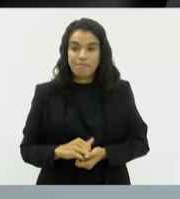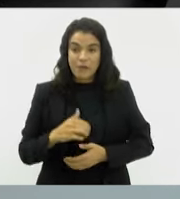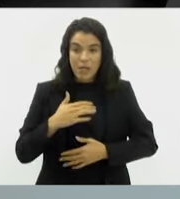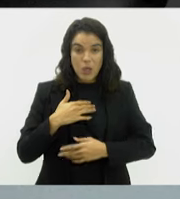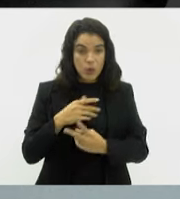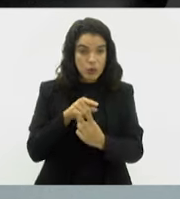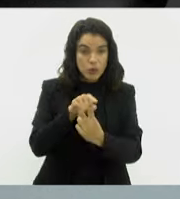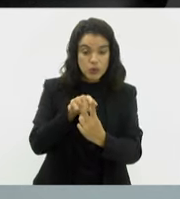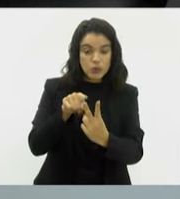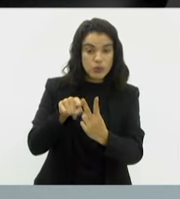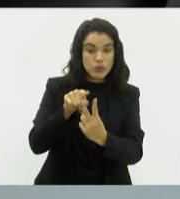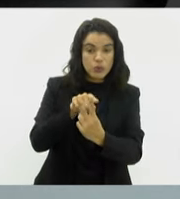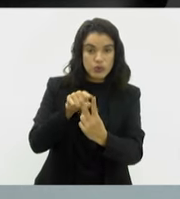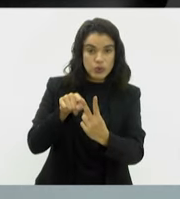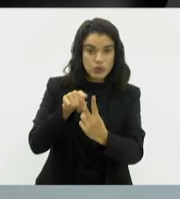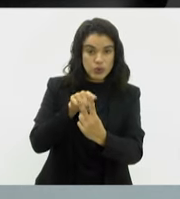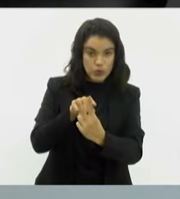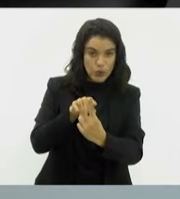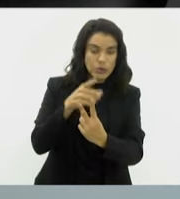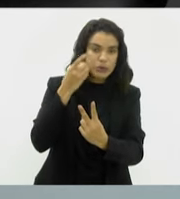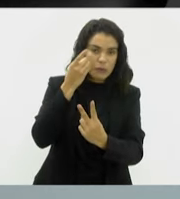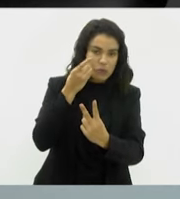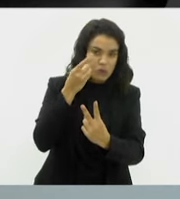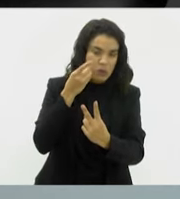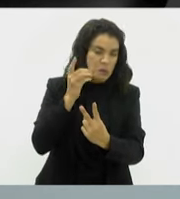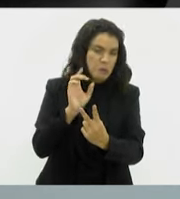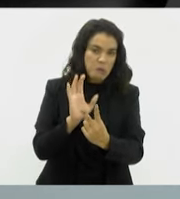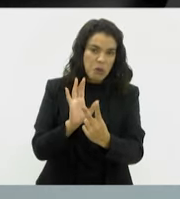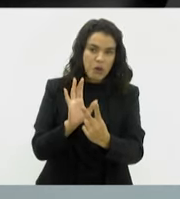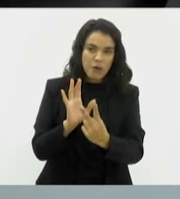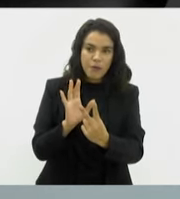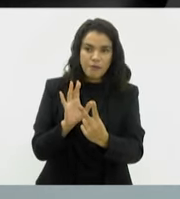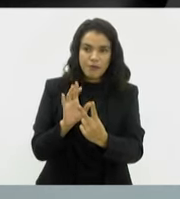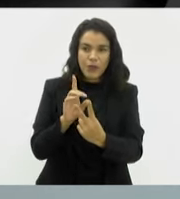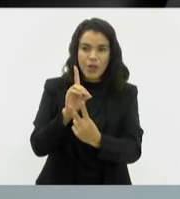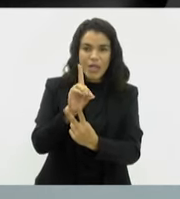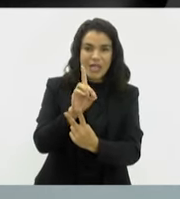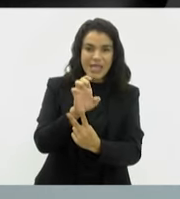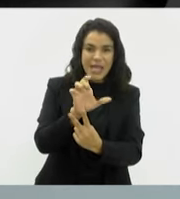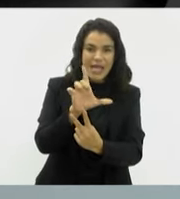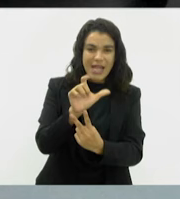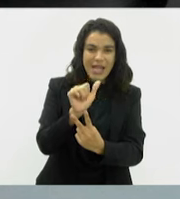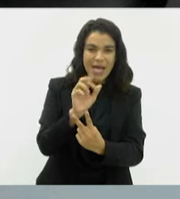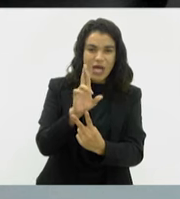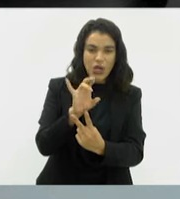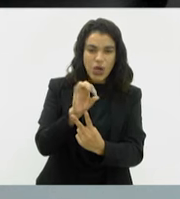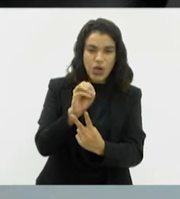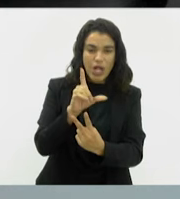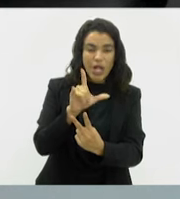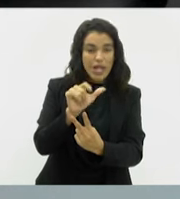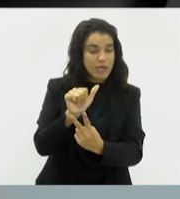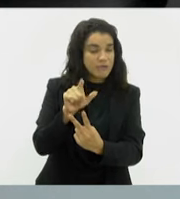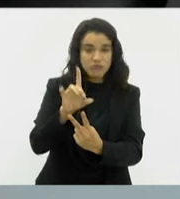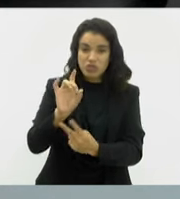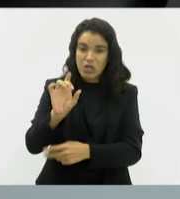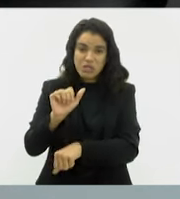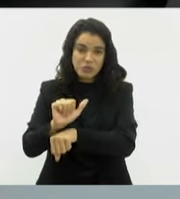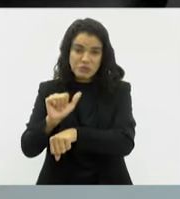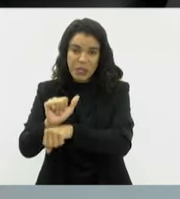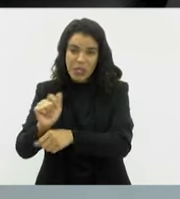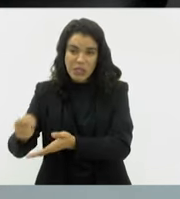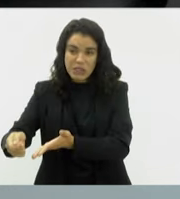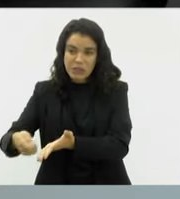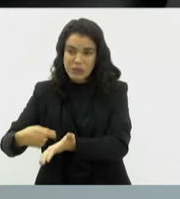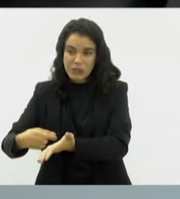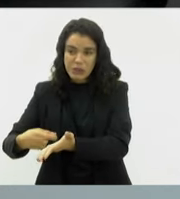ambos poderiam tramitar. Ambos não, porque o do Delaroli já tramitou, só está aguardando sanção.